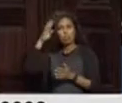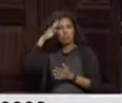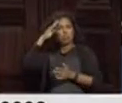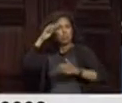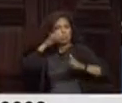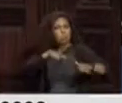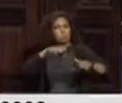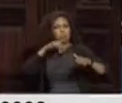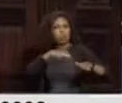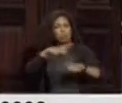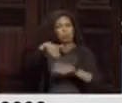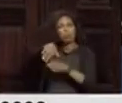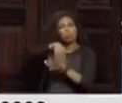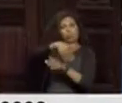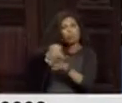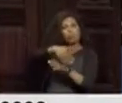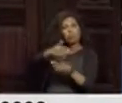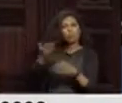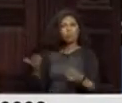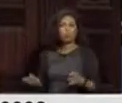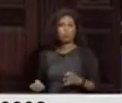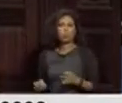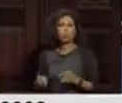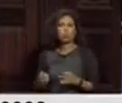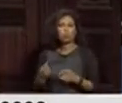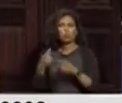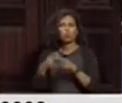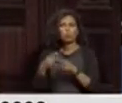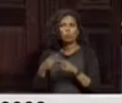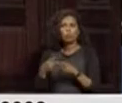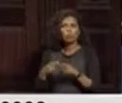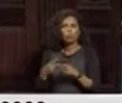Constituição. O fenômeno que a gente vive chama